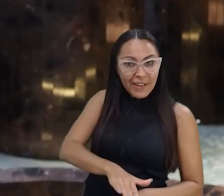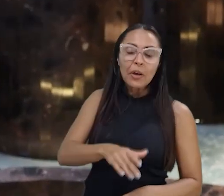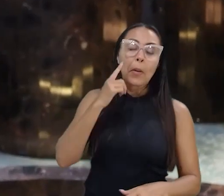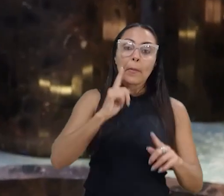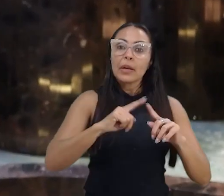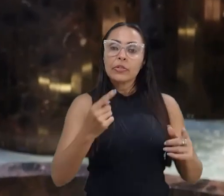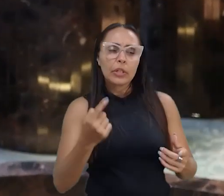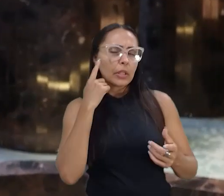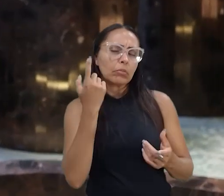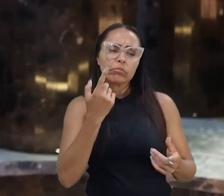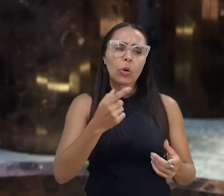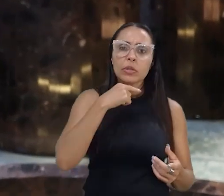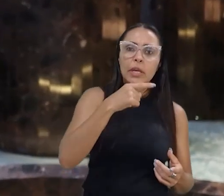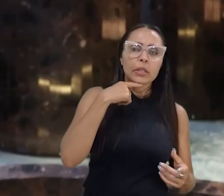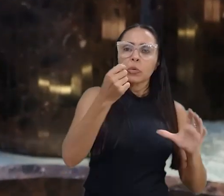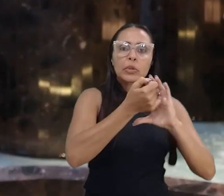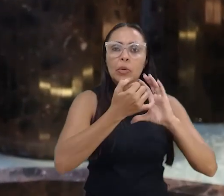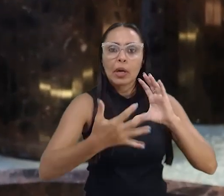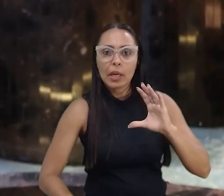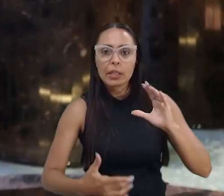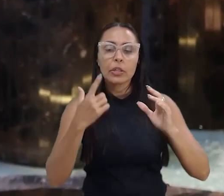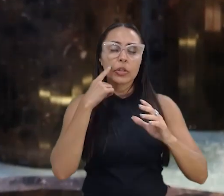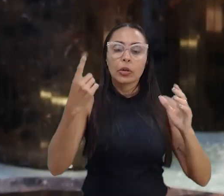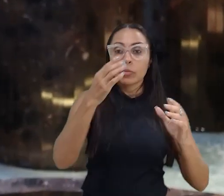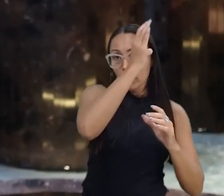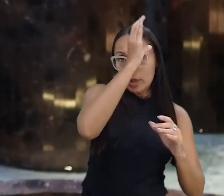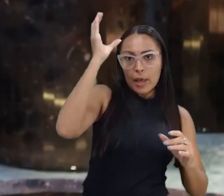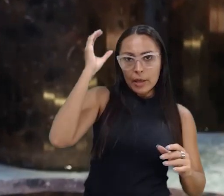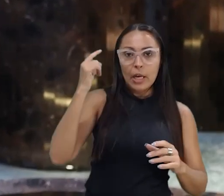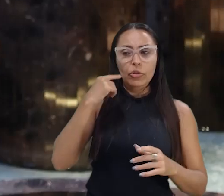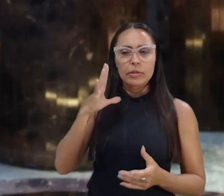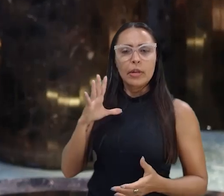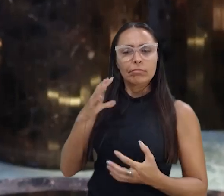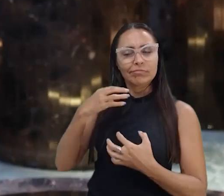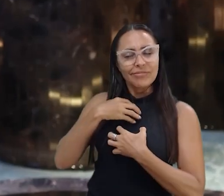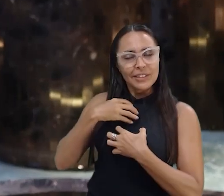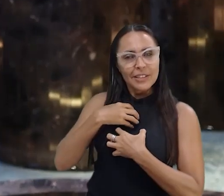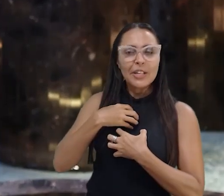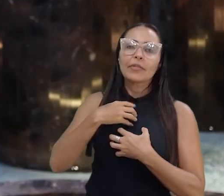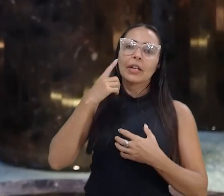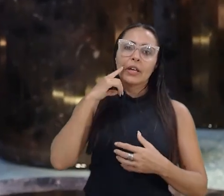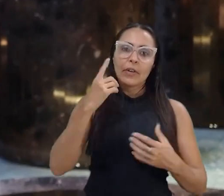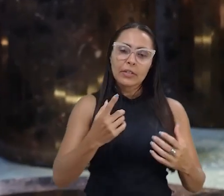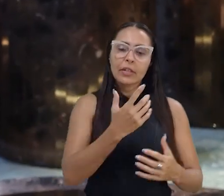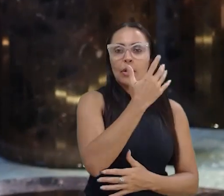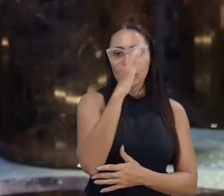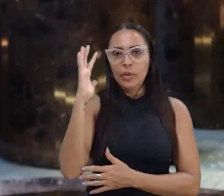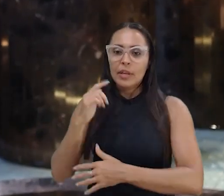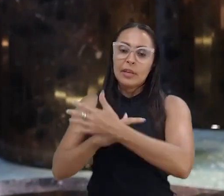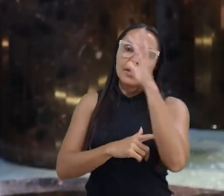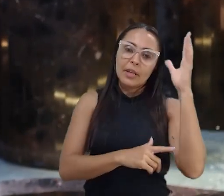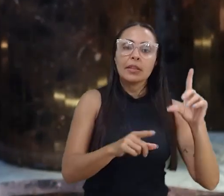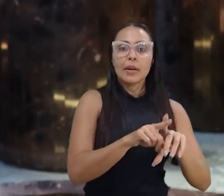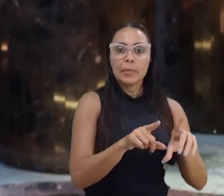consegue produzir necessariamente uma característica que o cliente acha que seja afetiva, que reflete curvas, que reflete a natureza, que